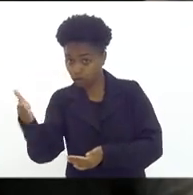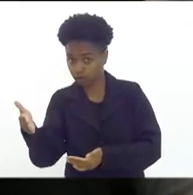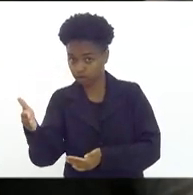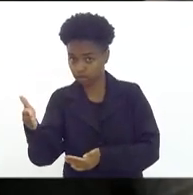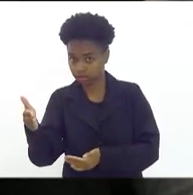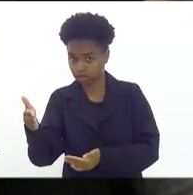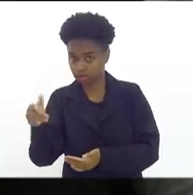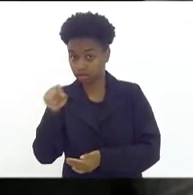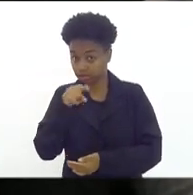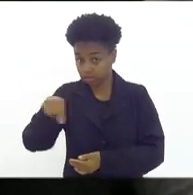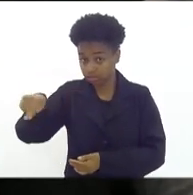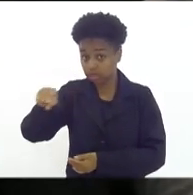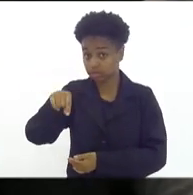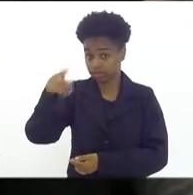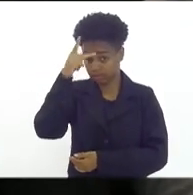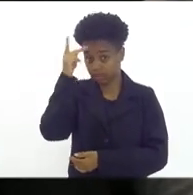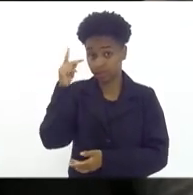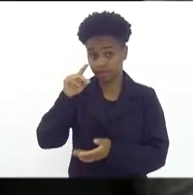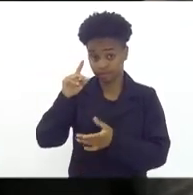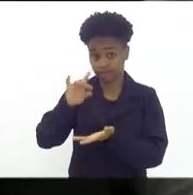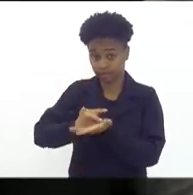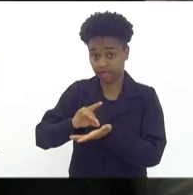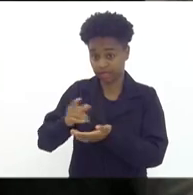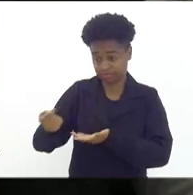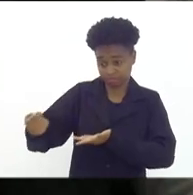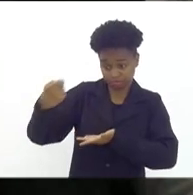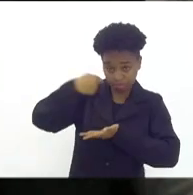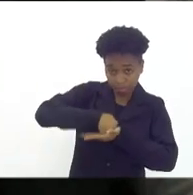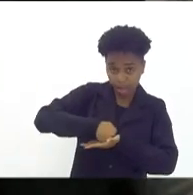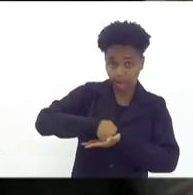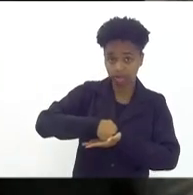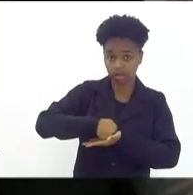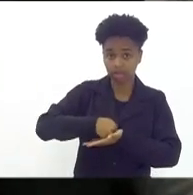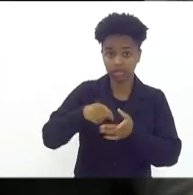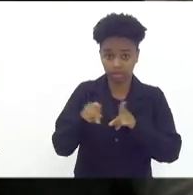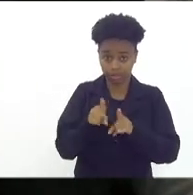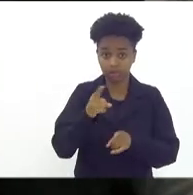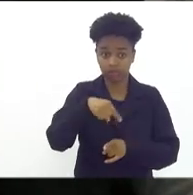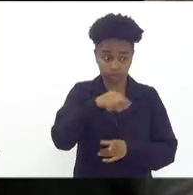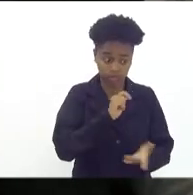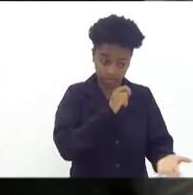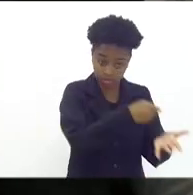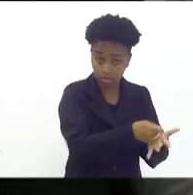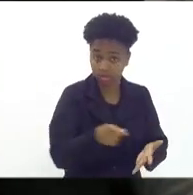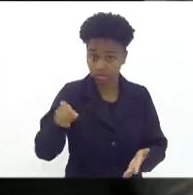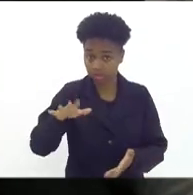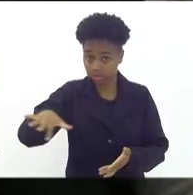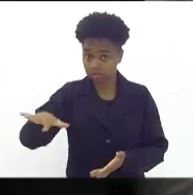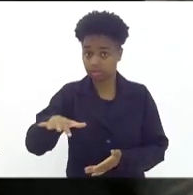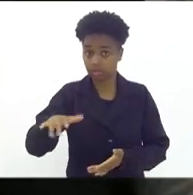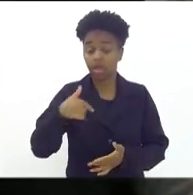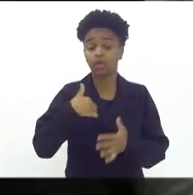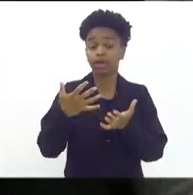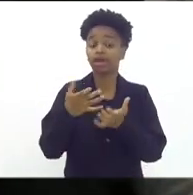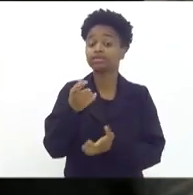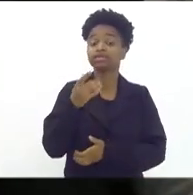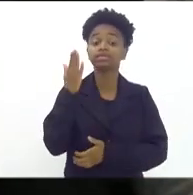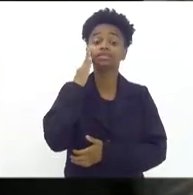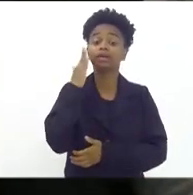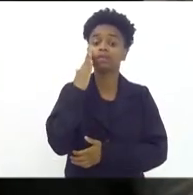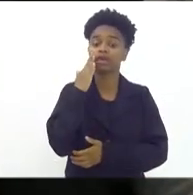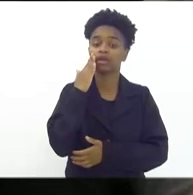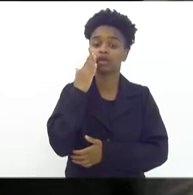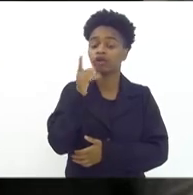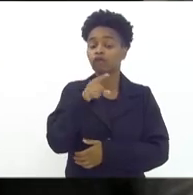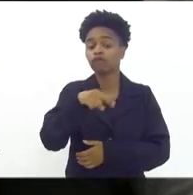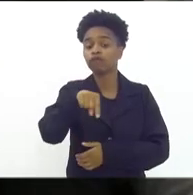que esses Sim nós estamos aqui sendo pagos por eles vocês estão aqui sendo pagos por eles eu quero saber da agência O que que vocês